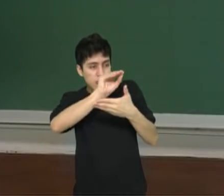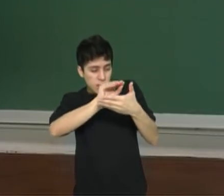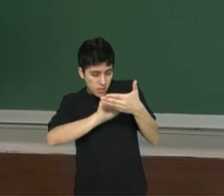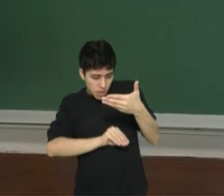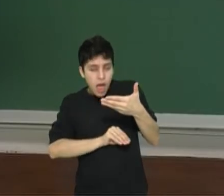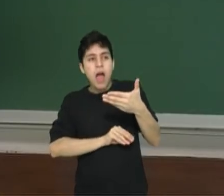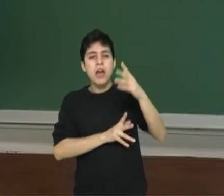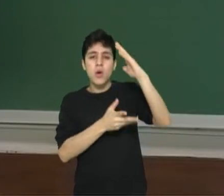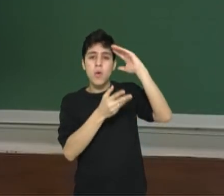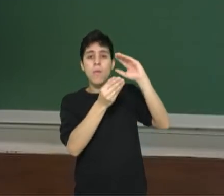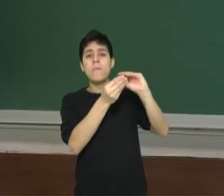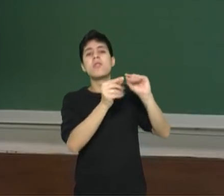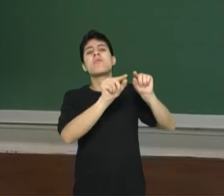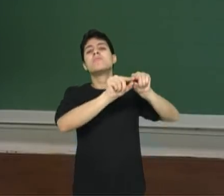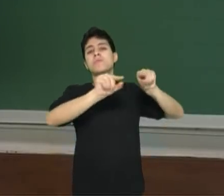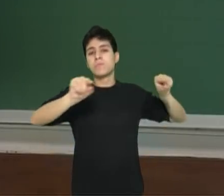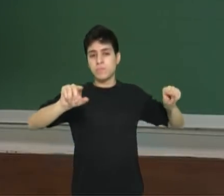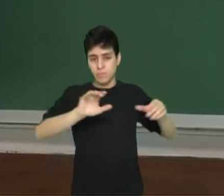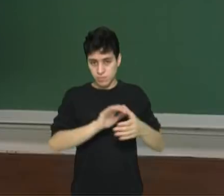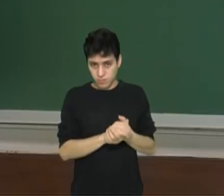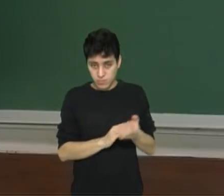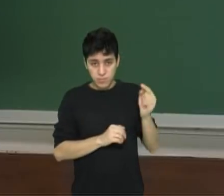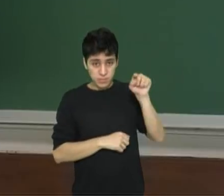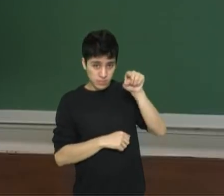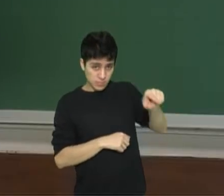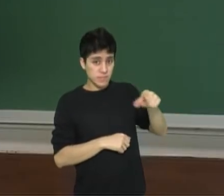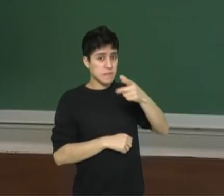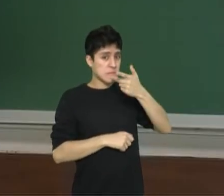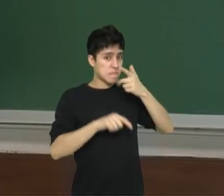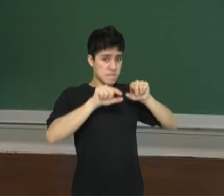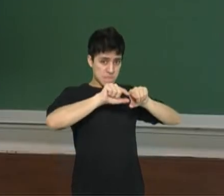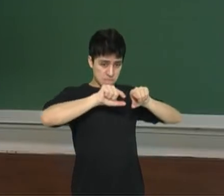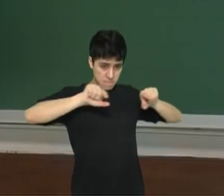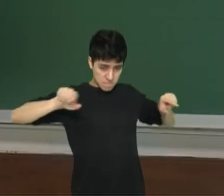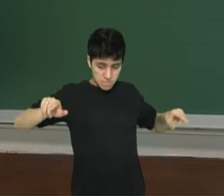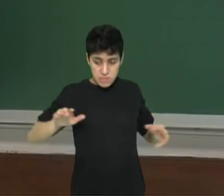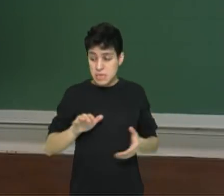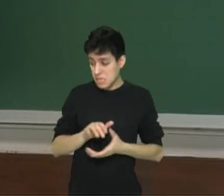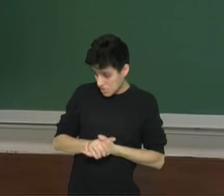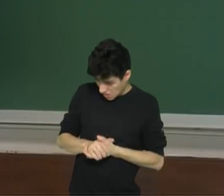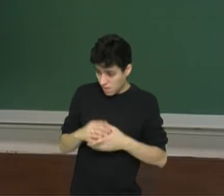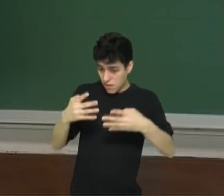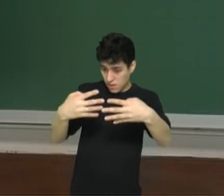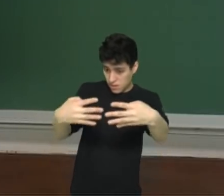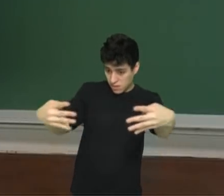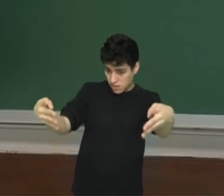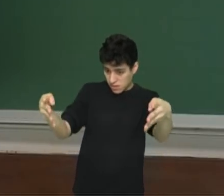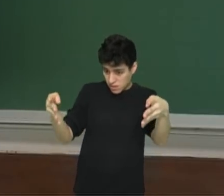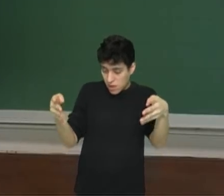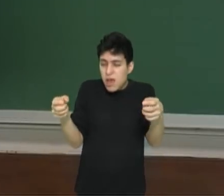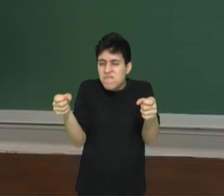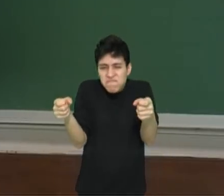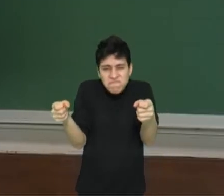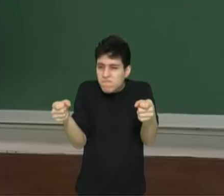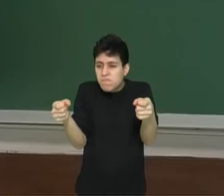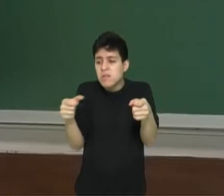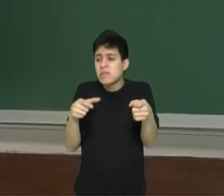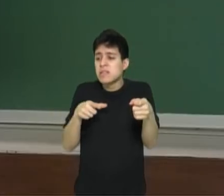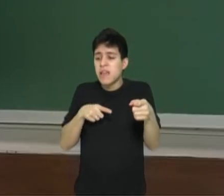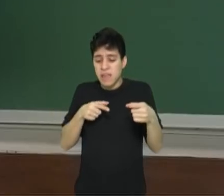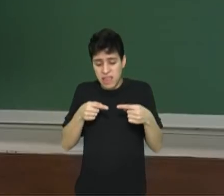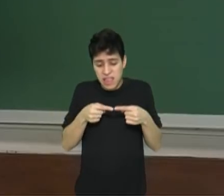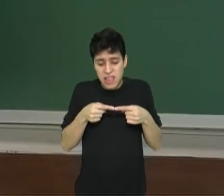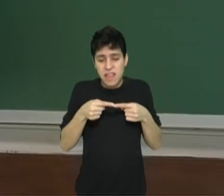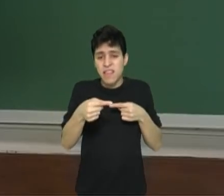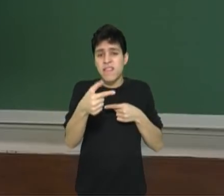disse para nós que a jaula desse canguru tinha 25 metros. Então, se ele percorreu